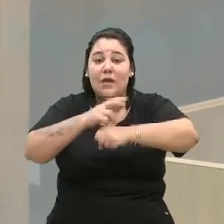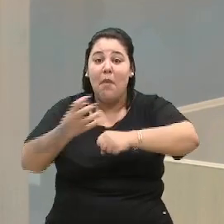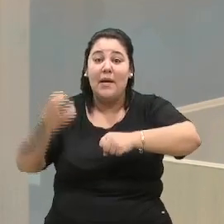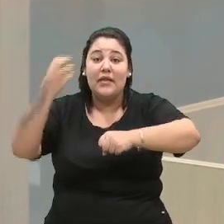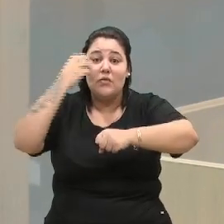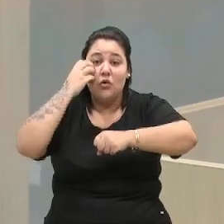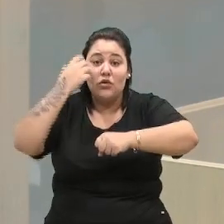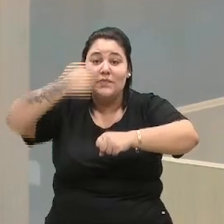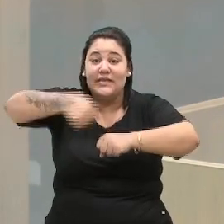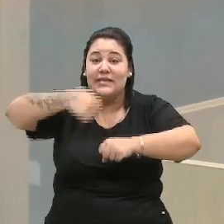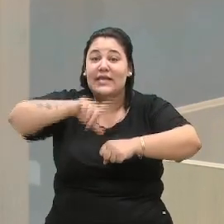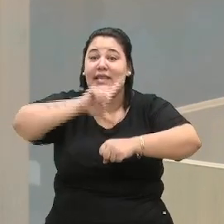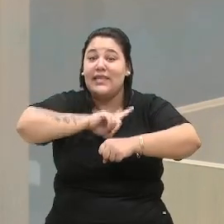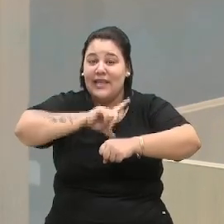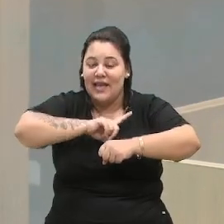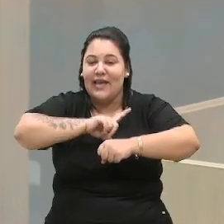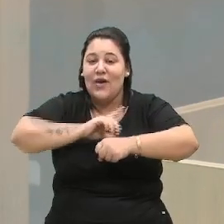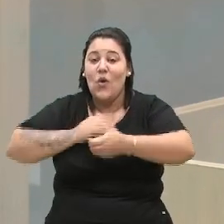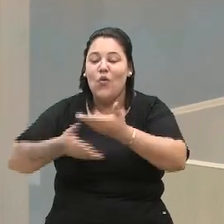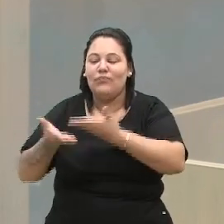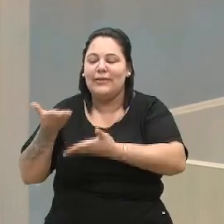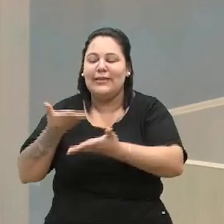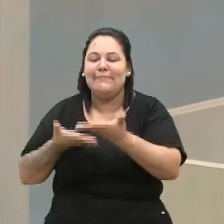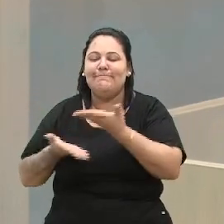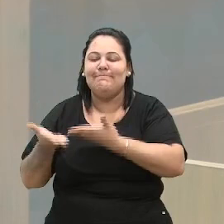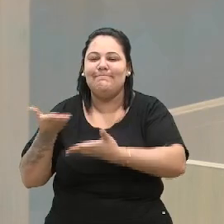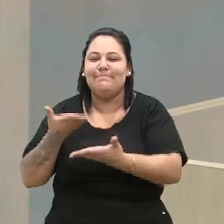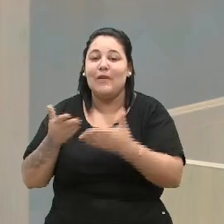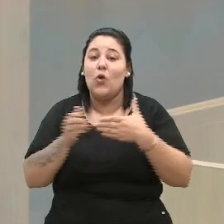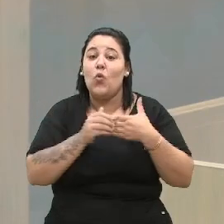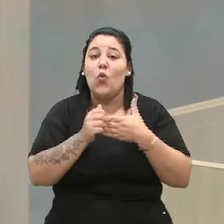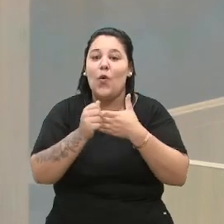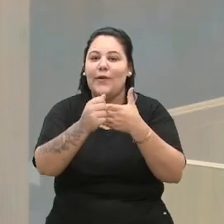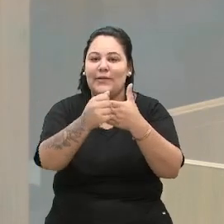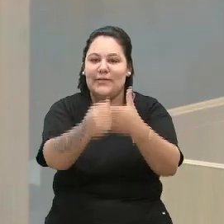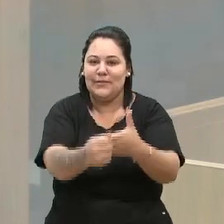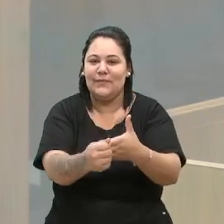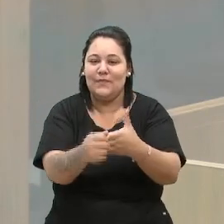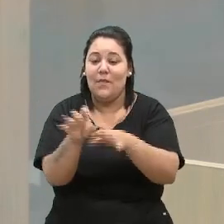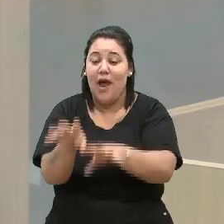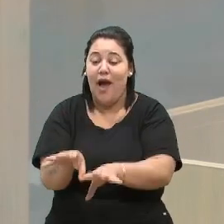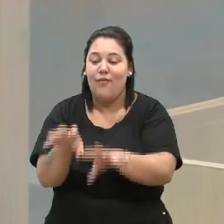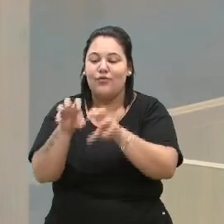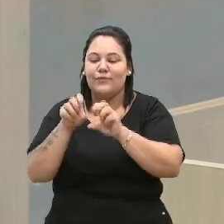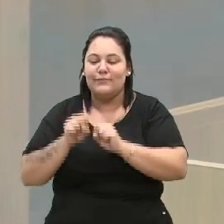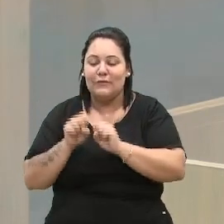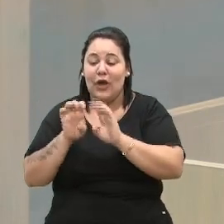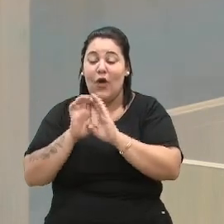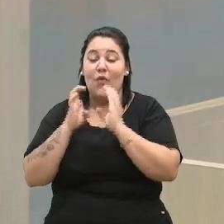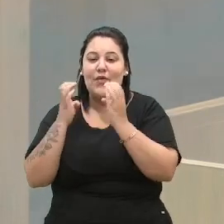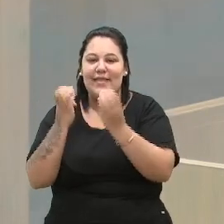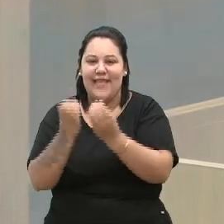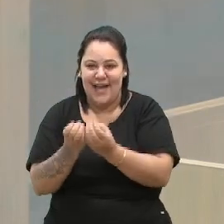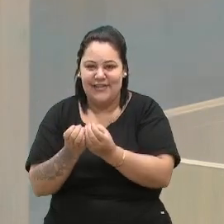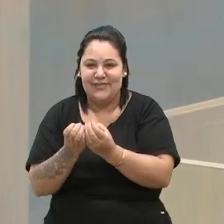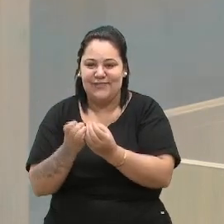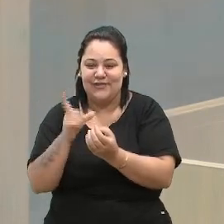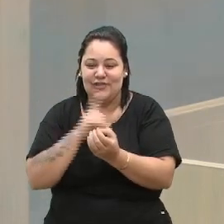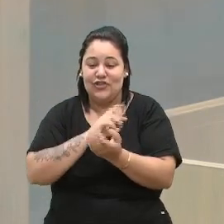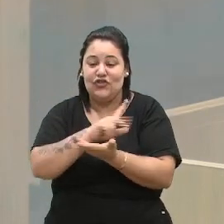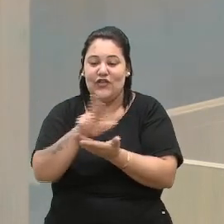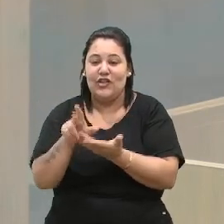ter necessariamente um tratamento orientado para a sua apropriação pela comunidade por meios de diferentes